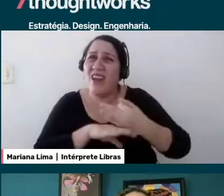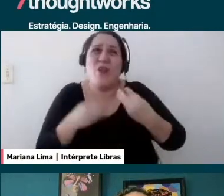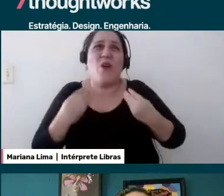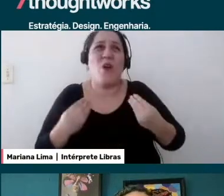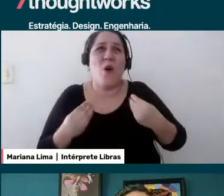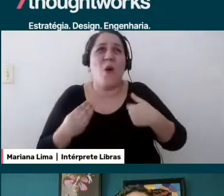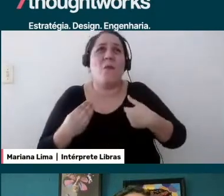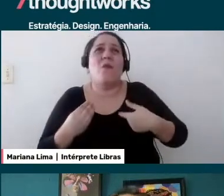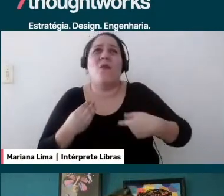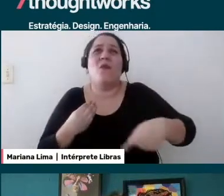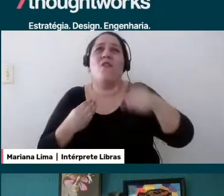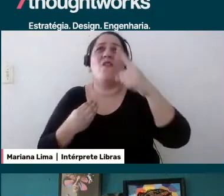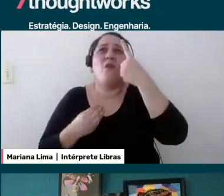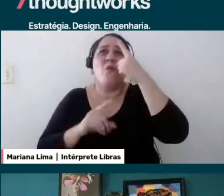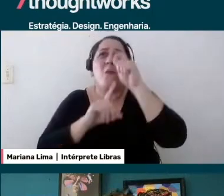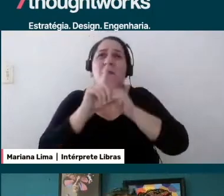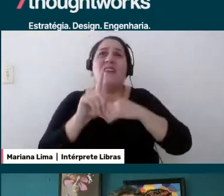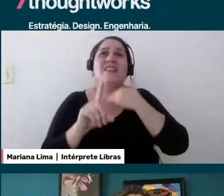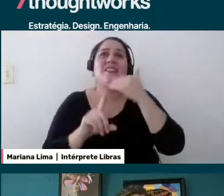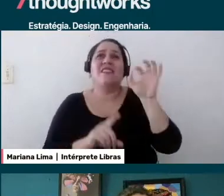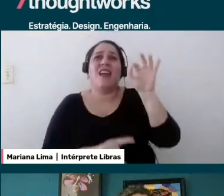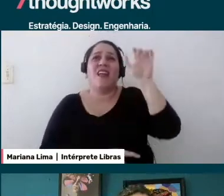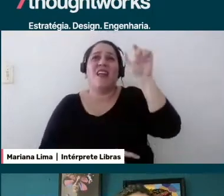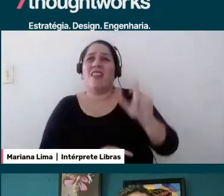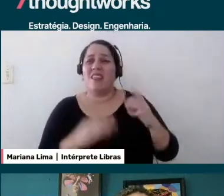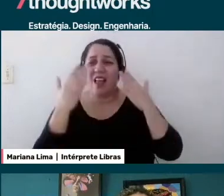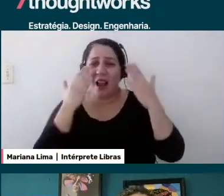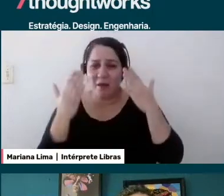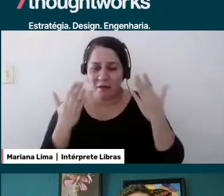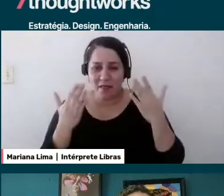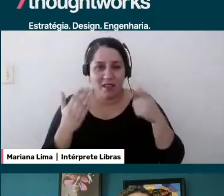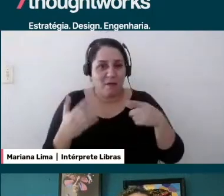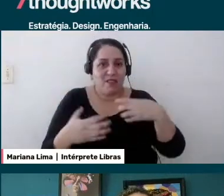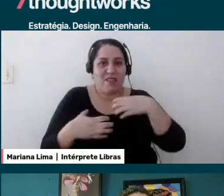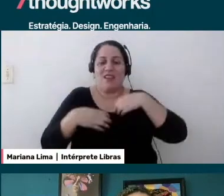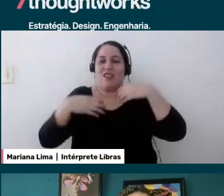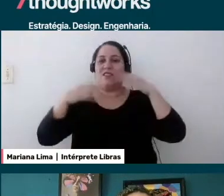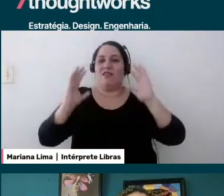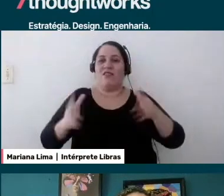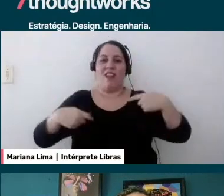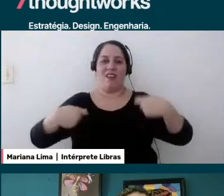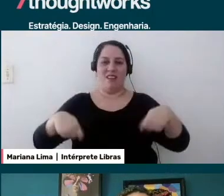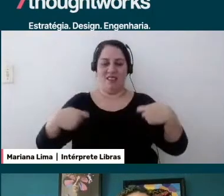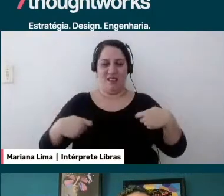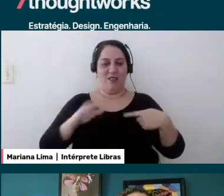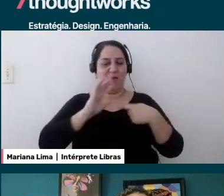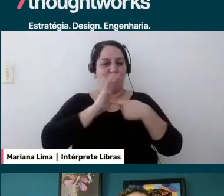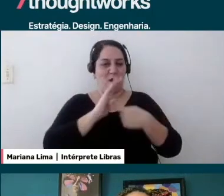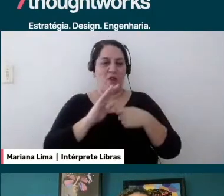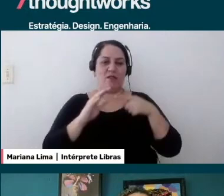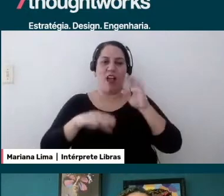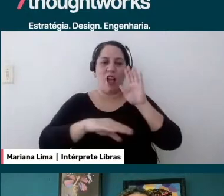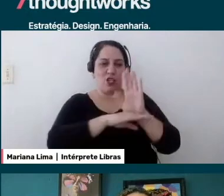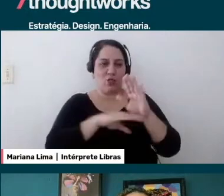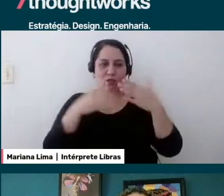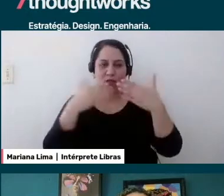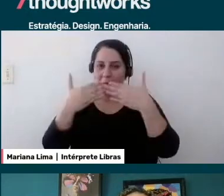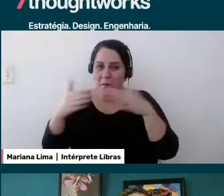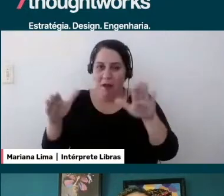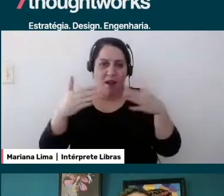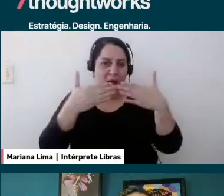que eu vou sobreviver essas 4 semanas sem ela? Então, é uma coisa muito importante que destrava muitas barreiras que os jovens têm,